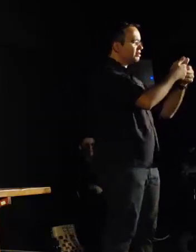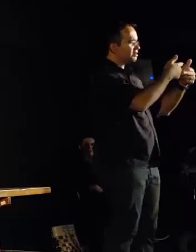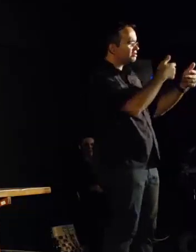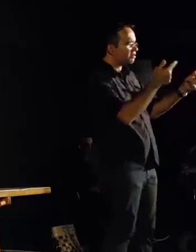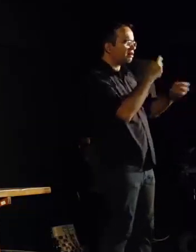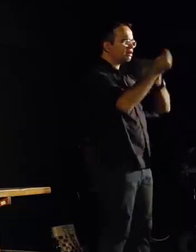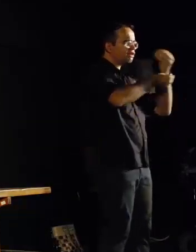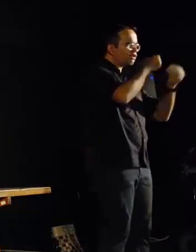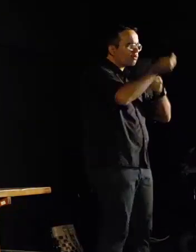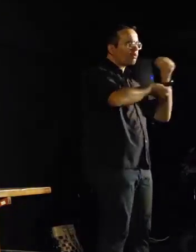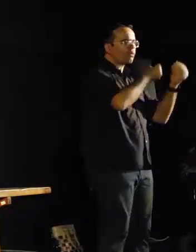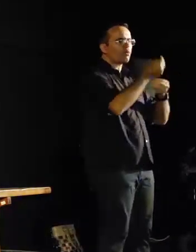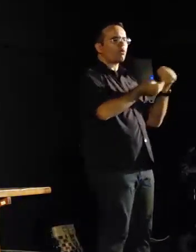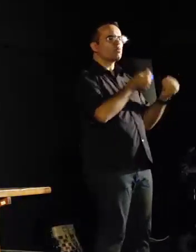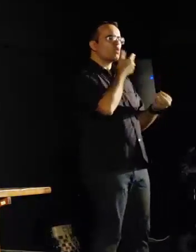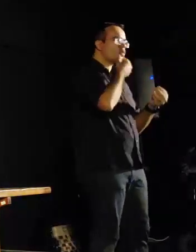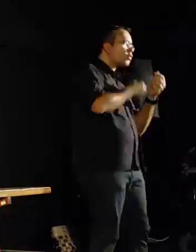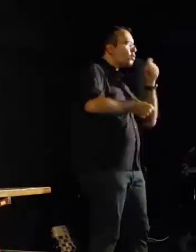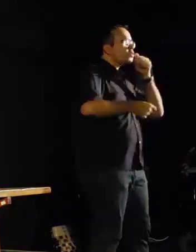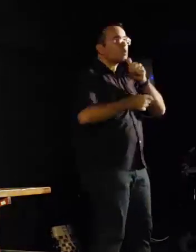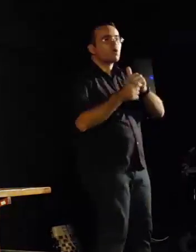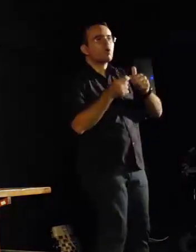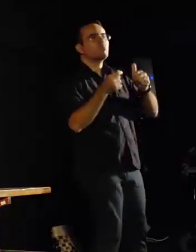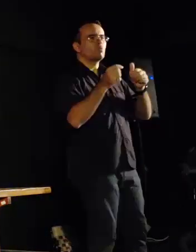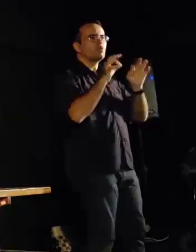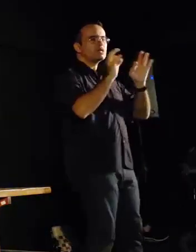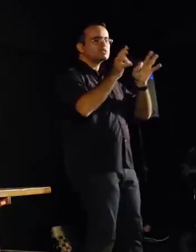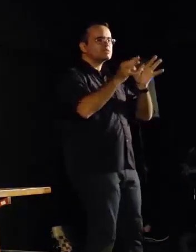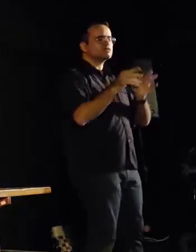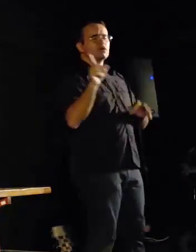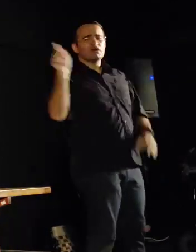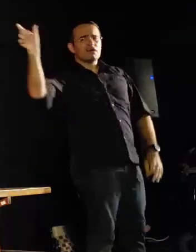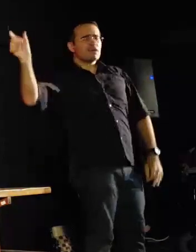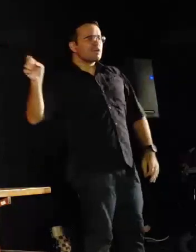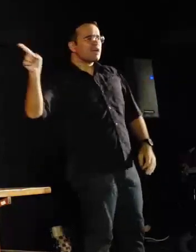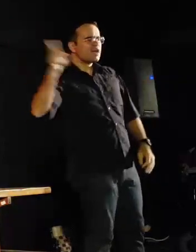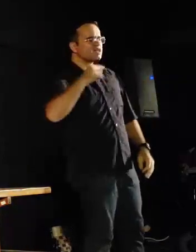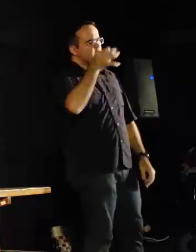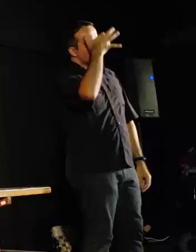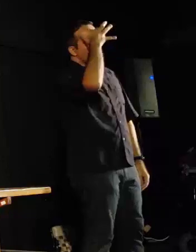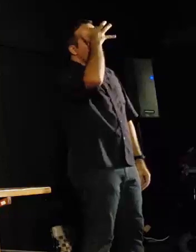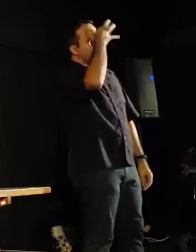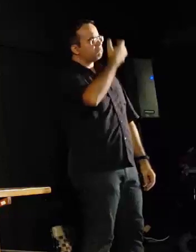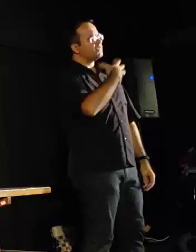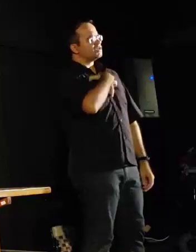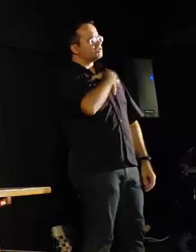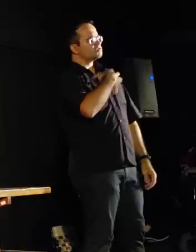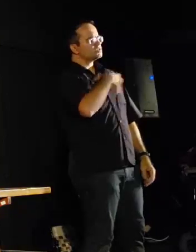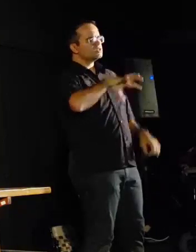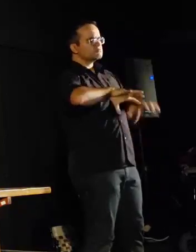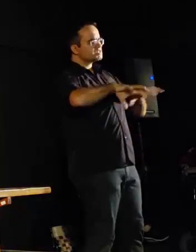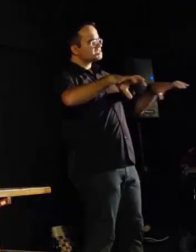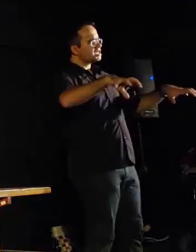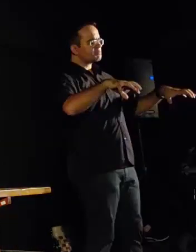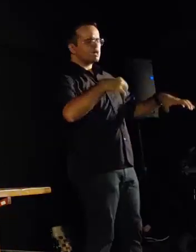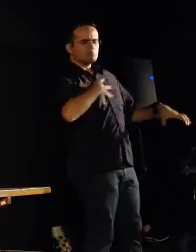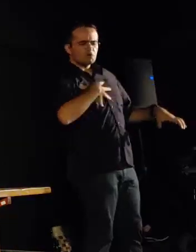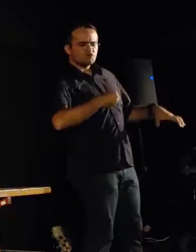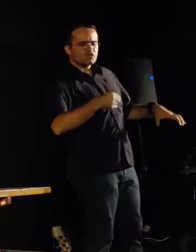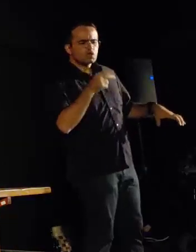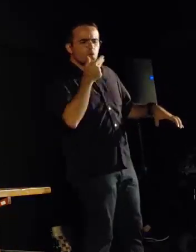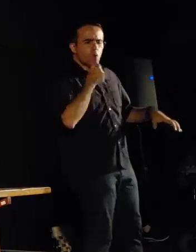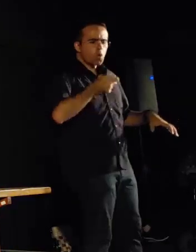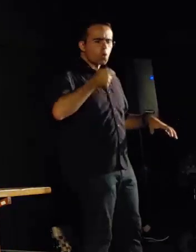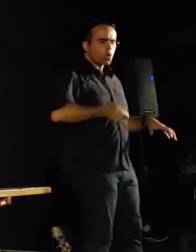de gênero? A de que aquilo que é inteligível para mim nesse mundo, é saber quem é homem, saber quem é mulher, saber quem é meu filho, quem é minha